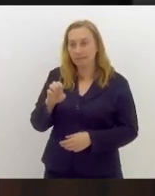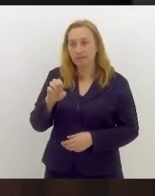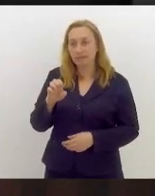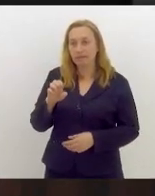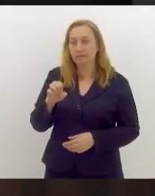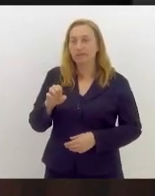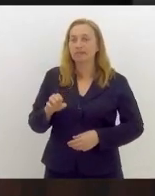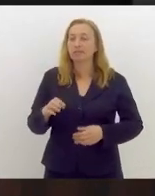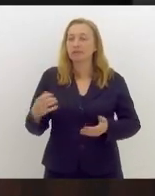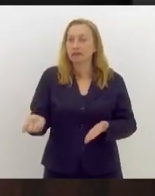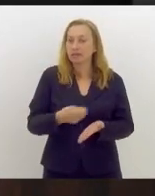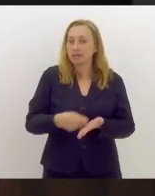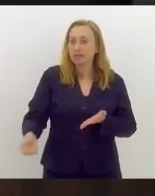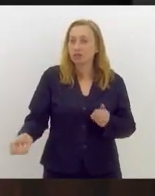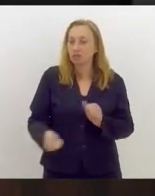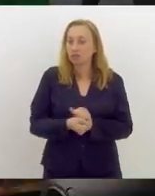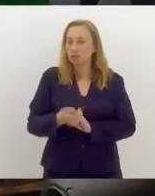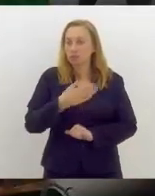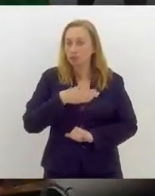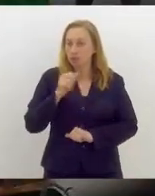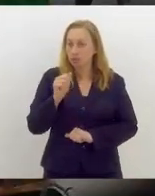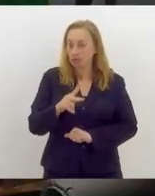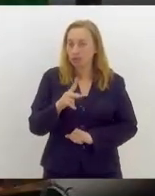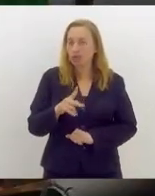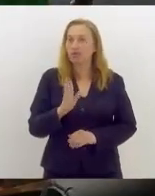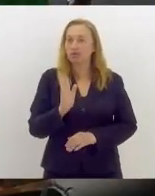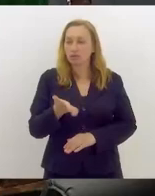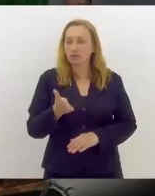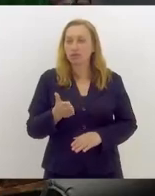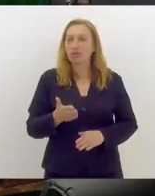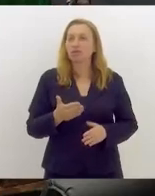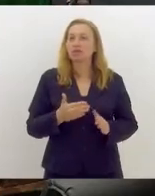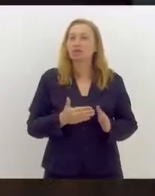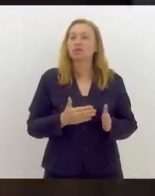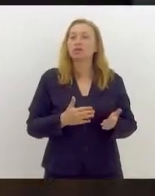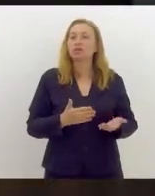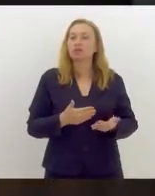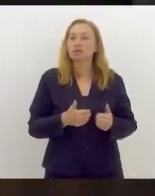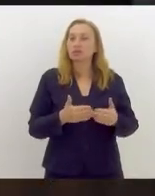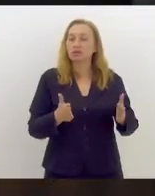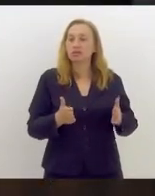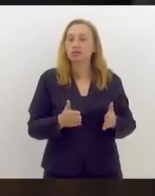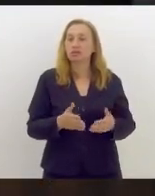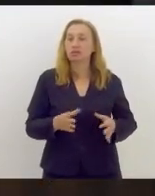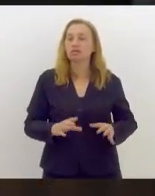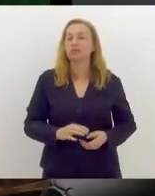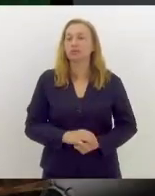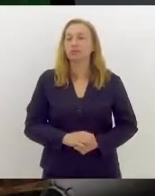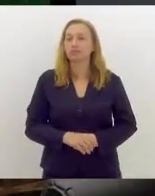comigo tá cadê a entrada tô dando coautoria